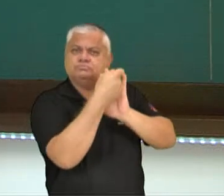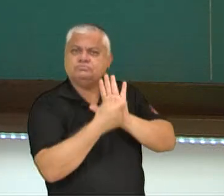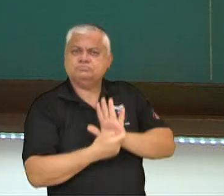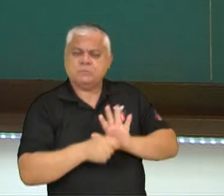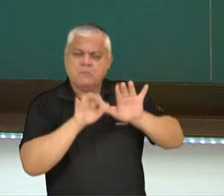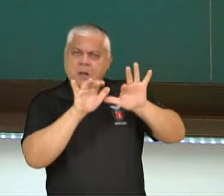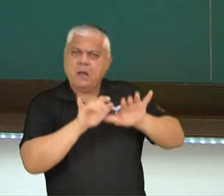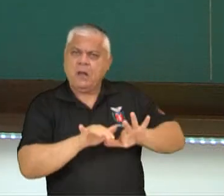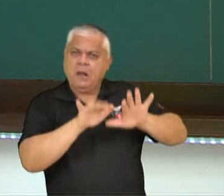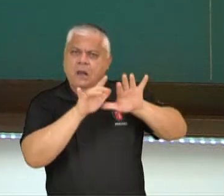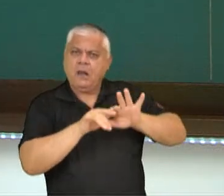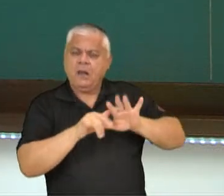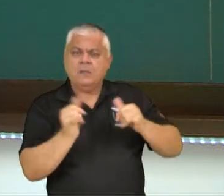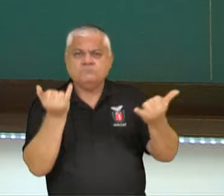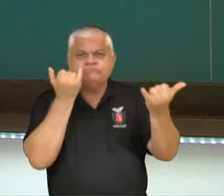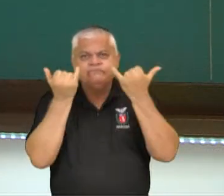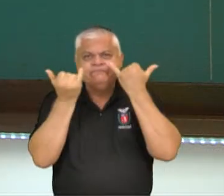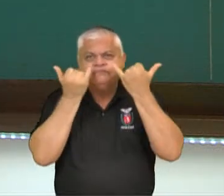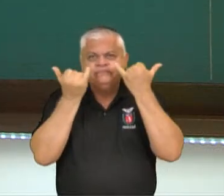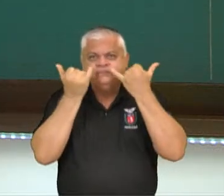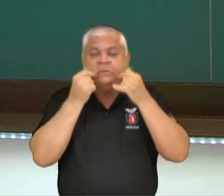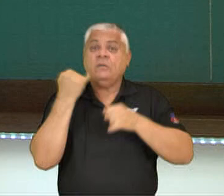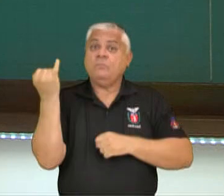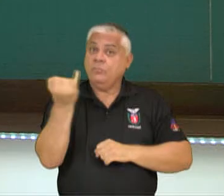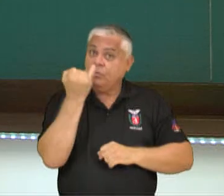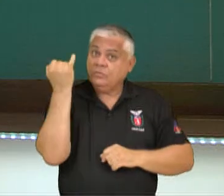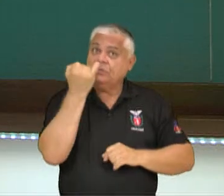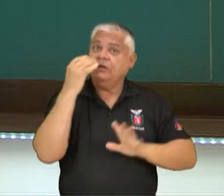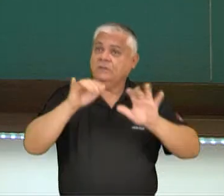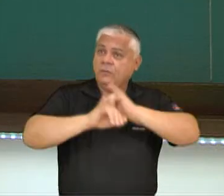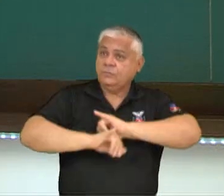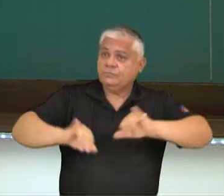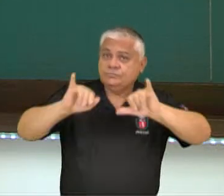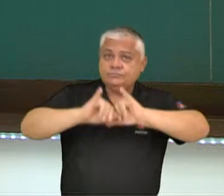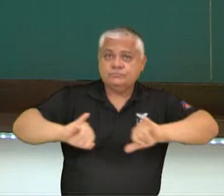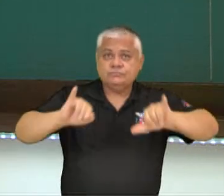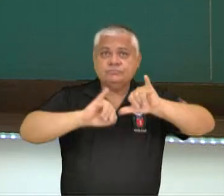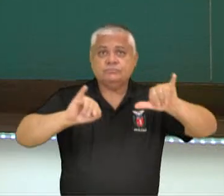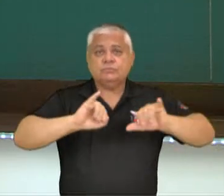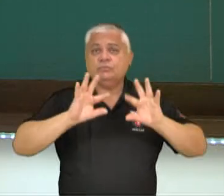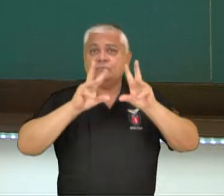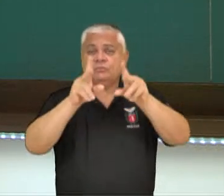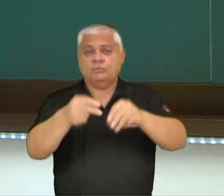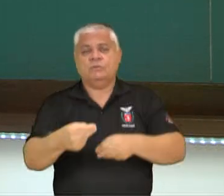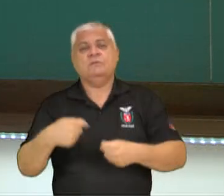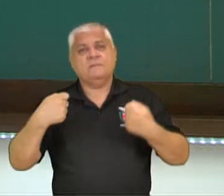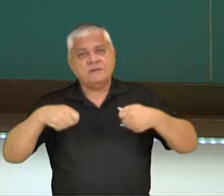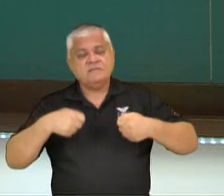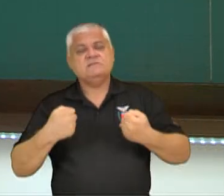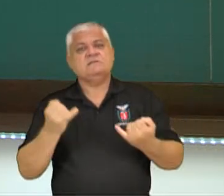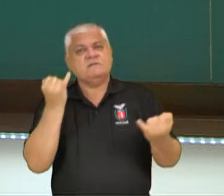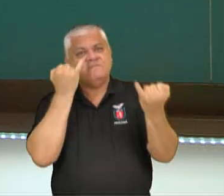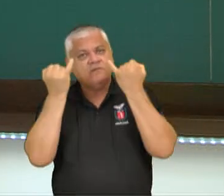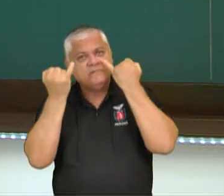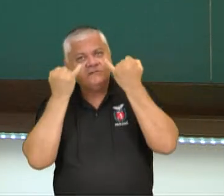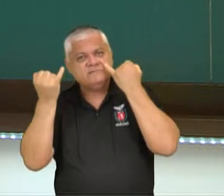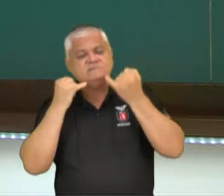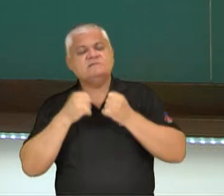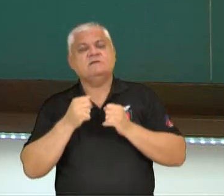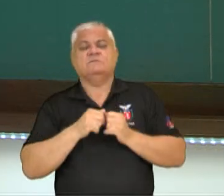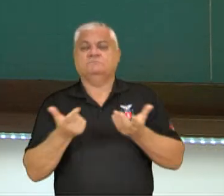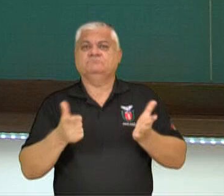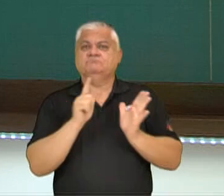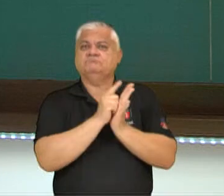texto informativo porque considerou que é necessário que todos tenhamos essas informações. Então fez o texto, elaborou e